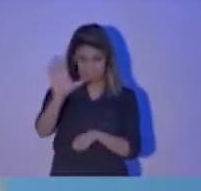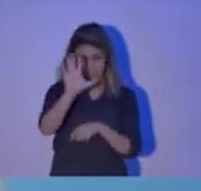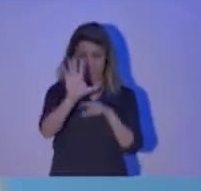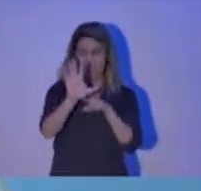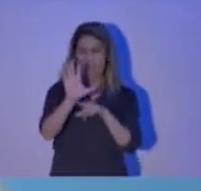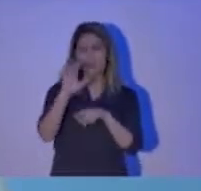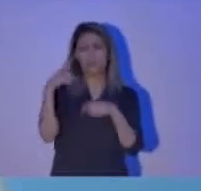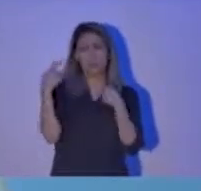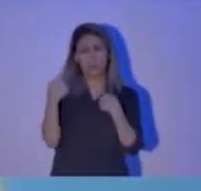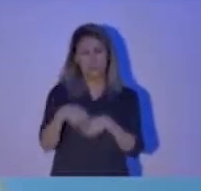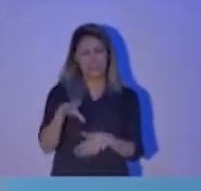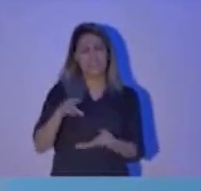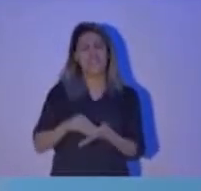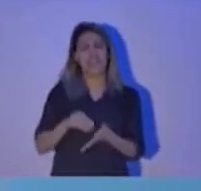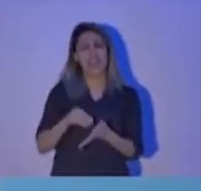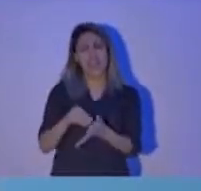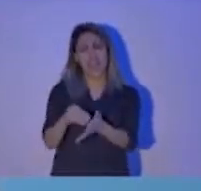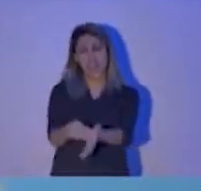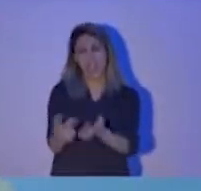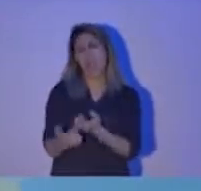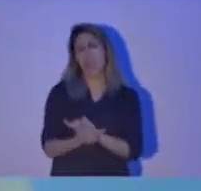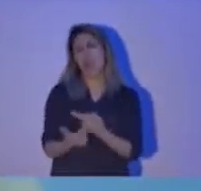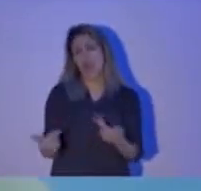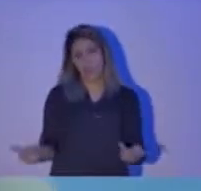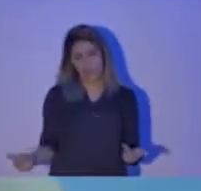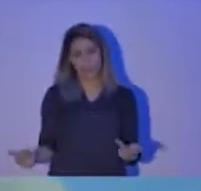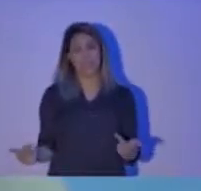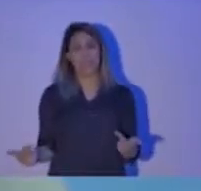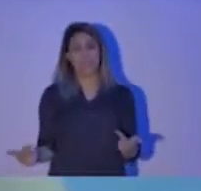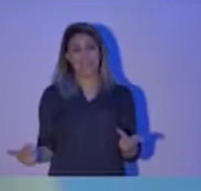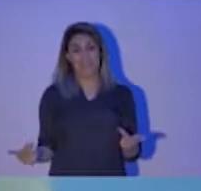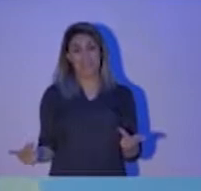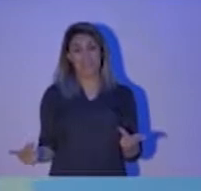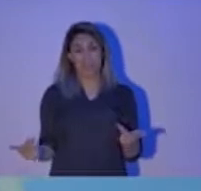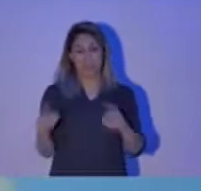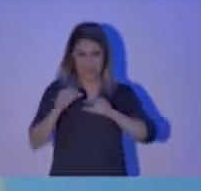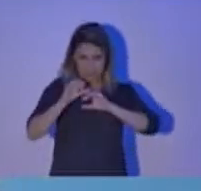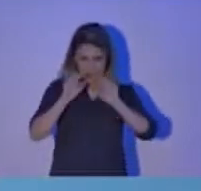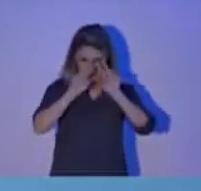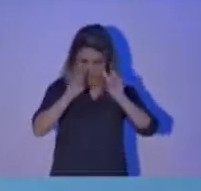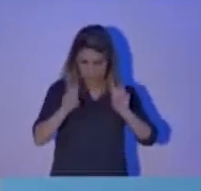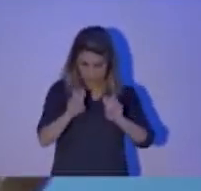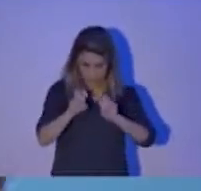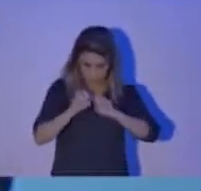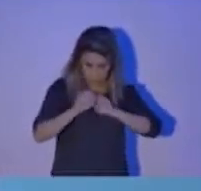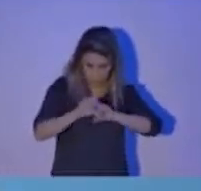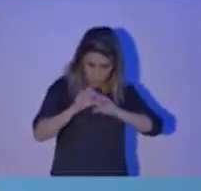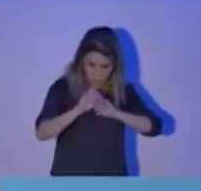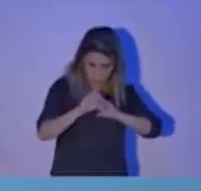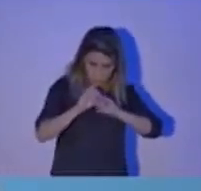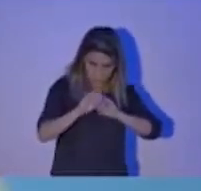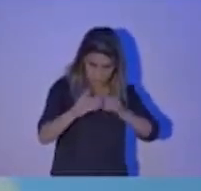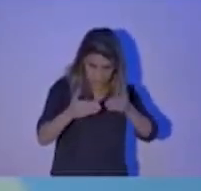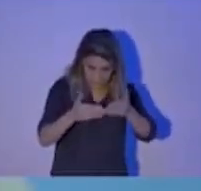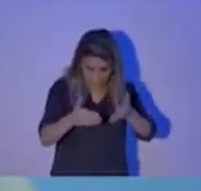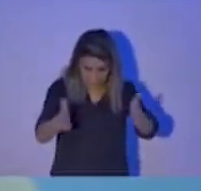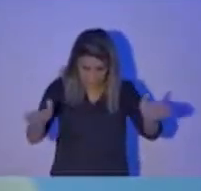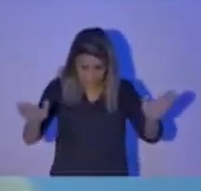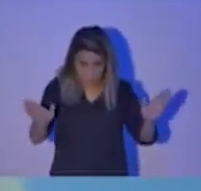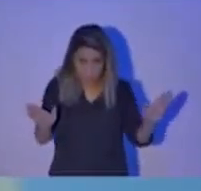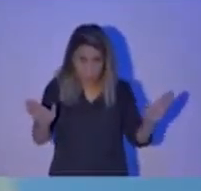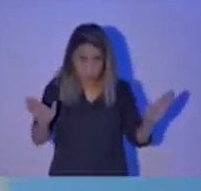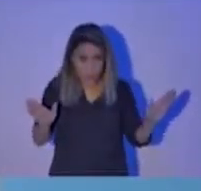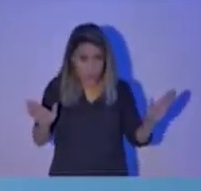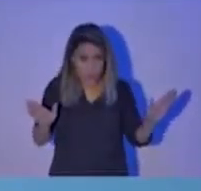gente tem tanto atraso. Assim, quando se fala de acesso à educação, a gente conseguiu acesso para uma faixa